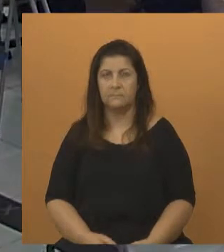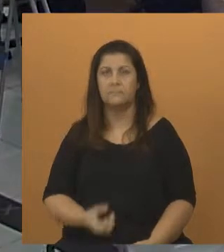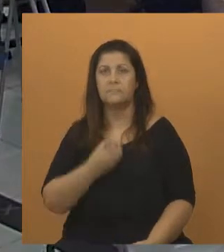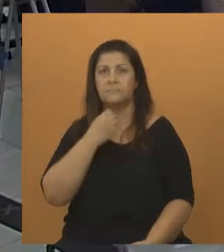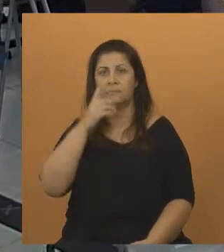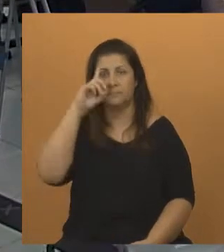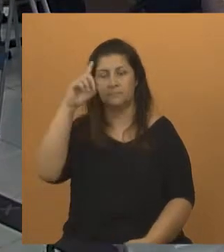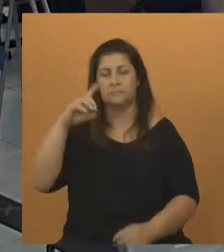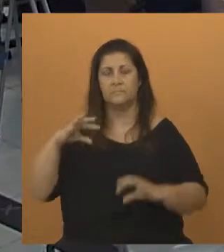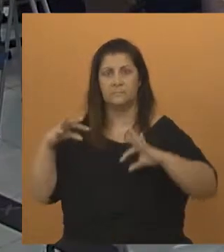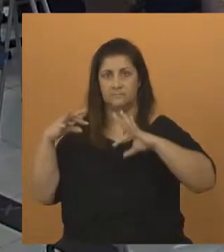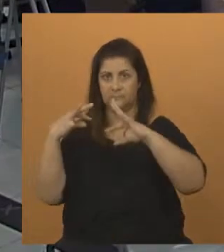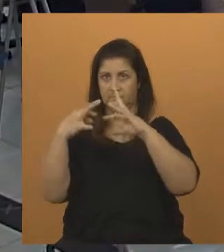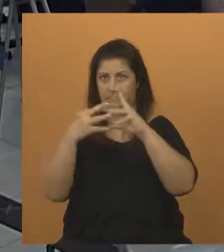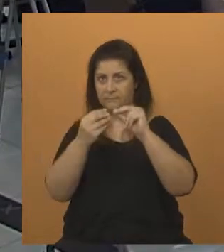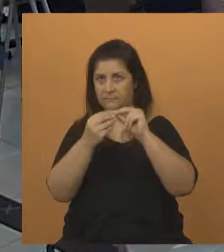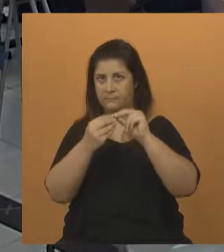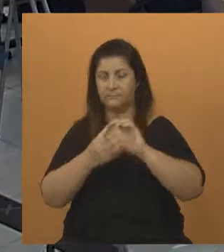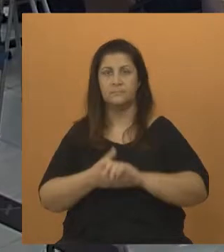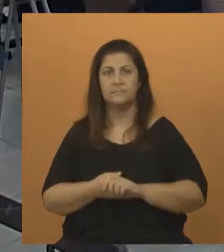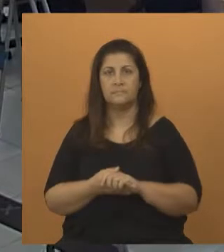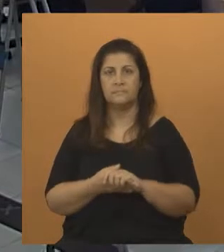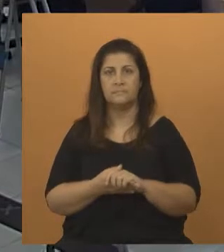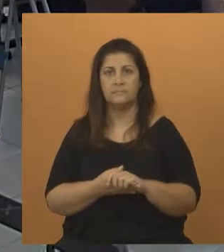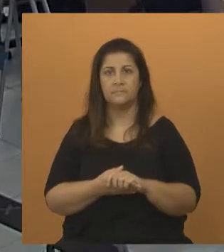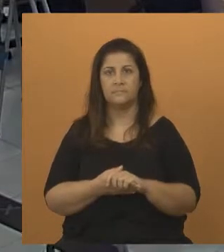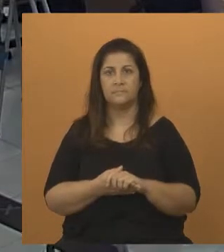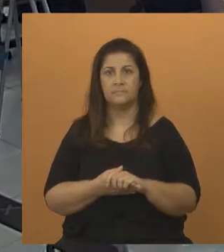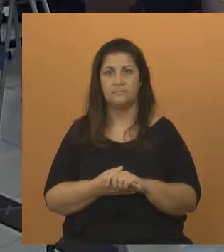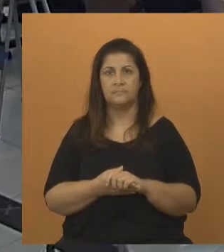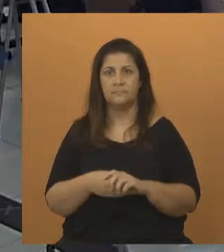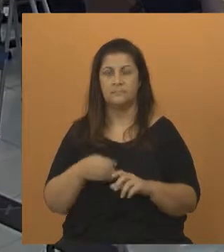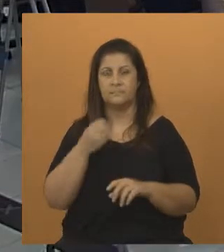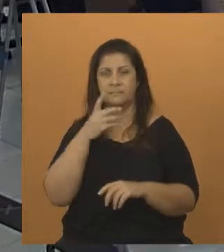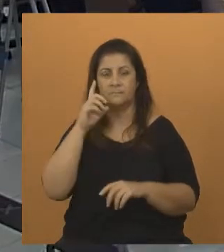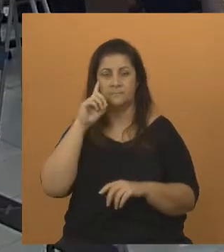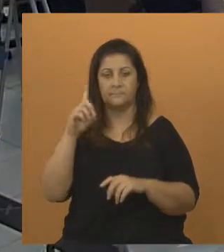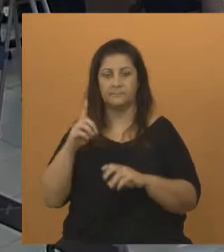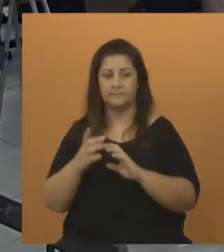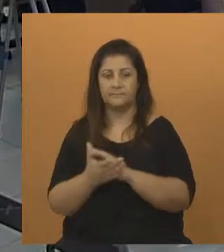Bom dia a todos. Bom dia.